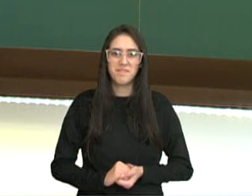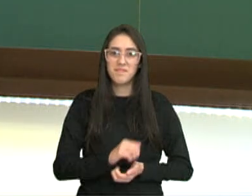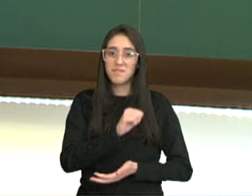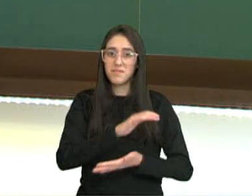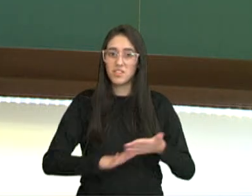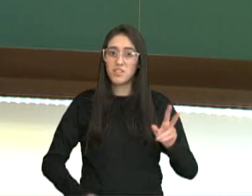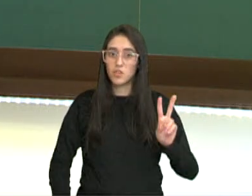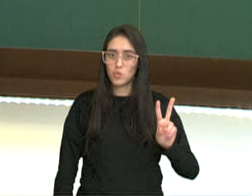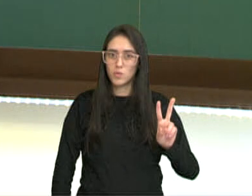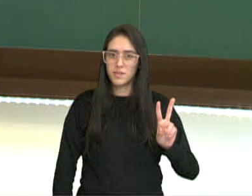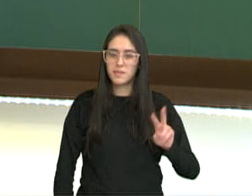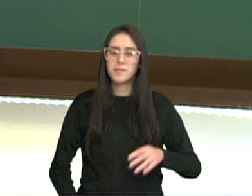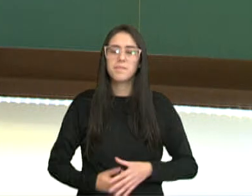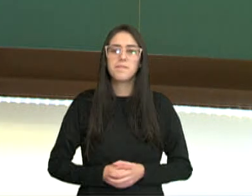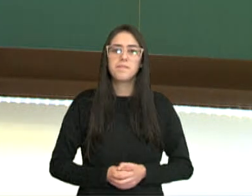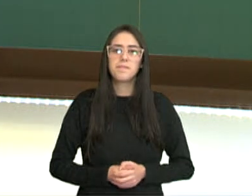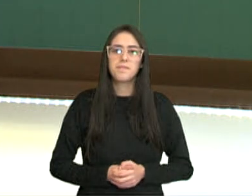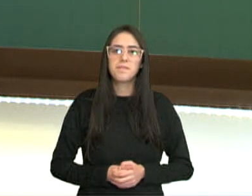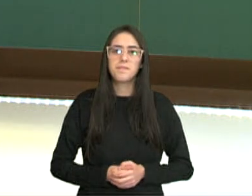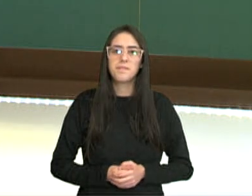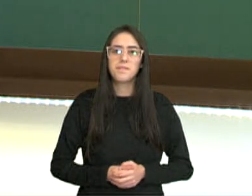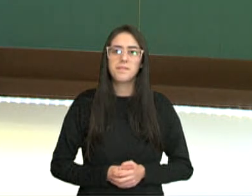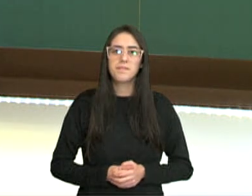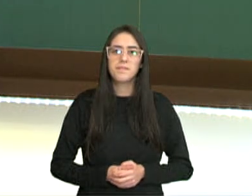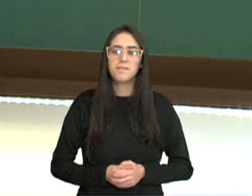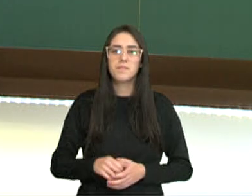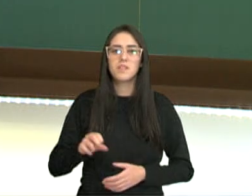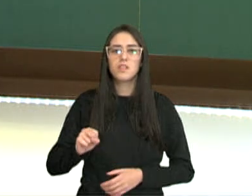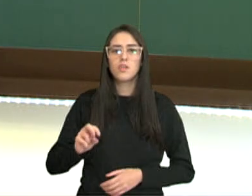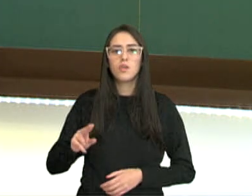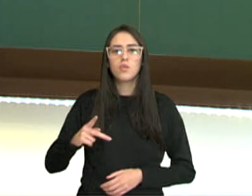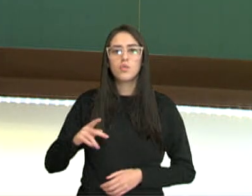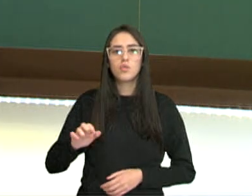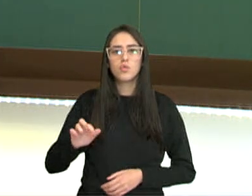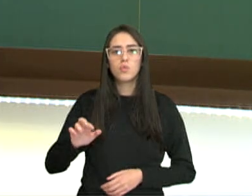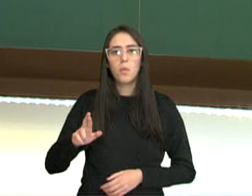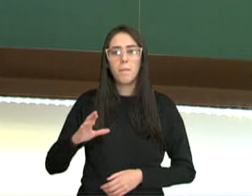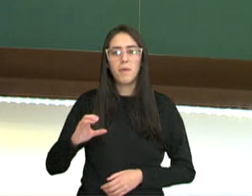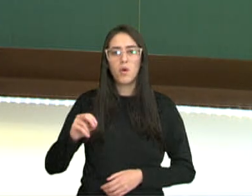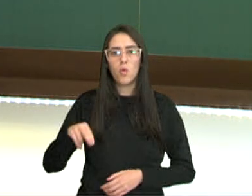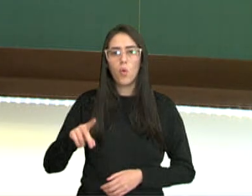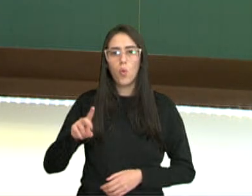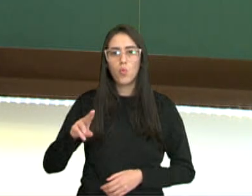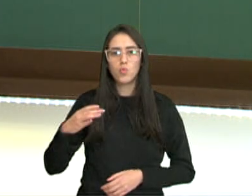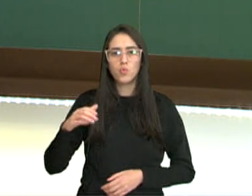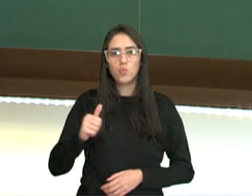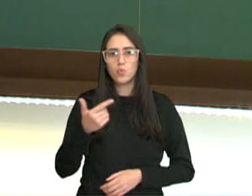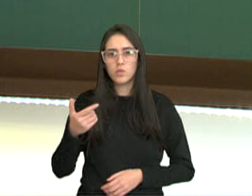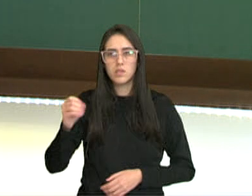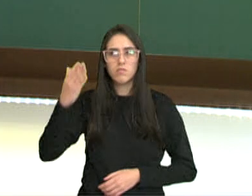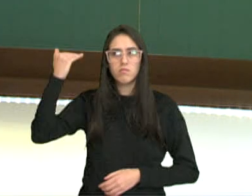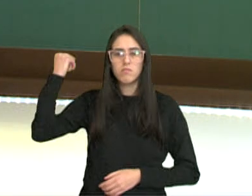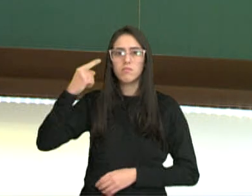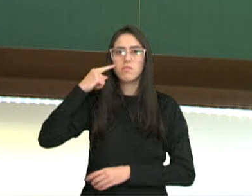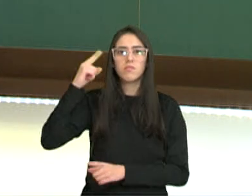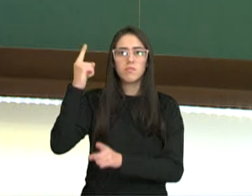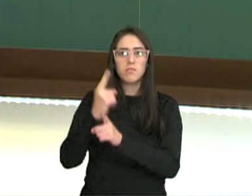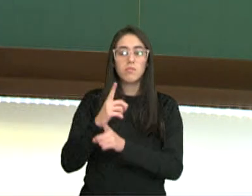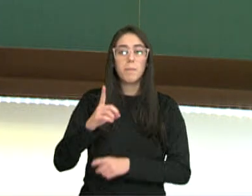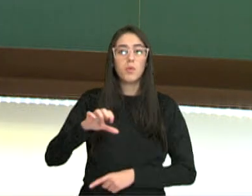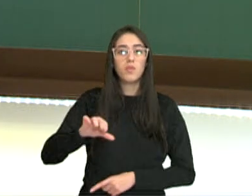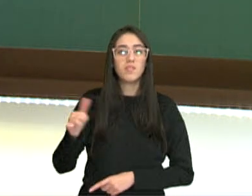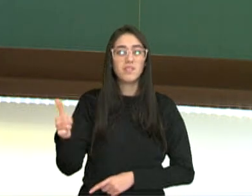para a atividade 2 agora? O fenômeno da supercondução da eletricidade, descoberto em 1911, voltou a